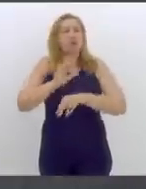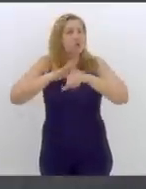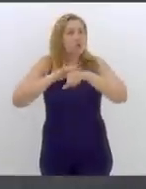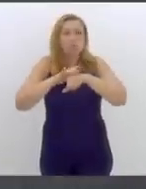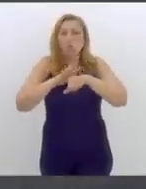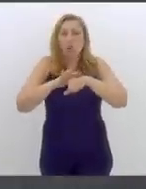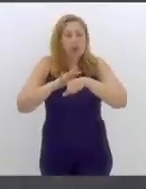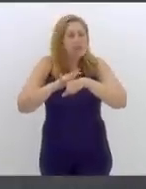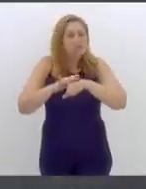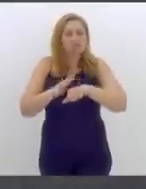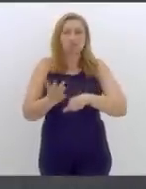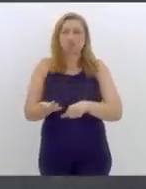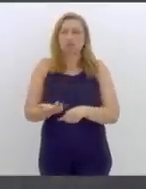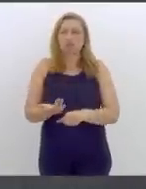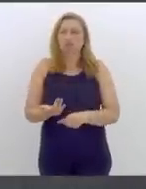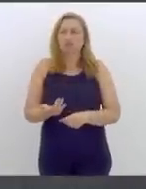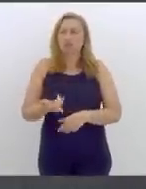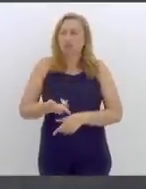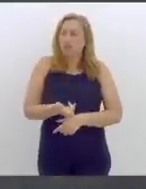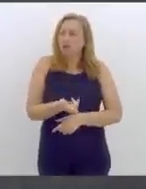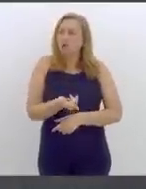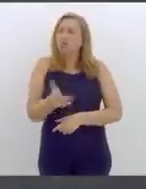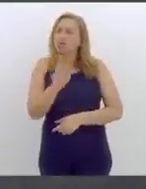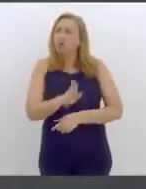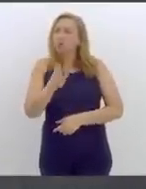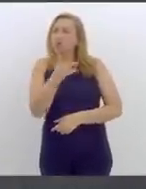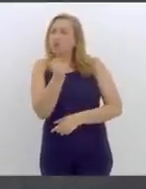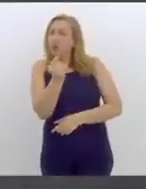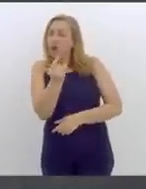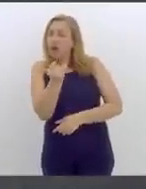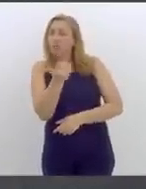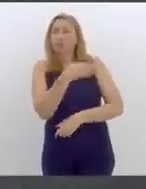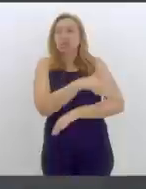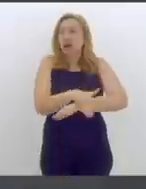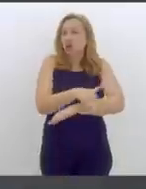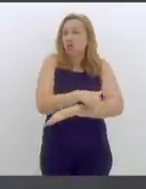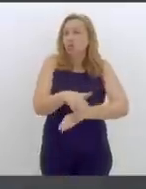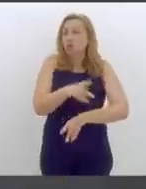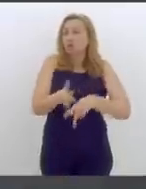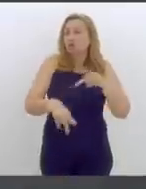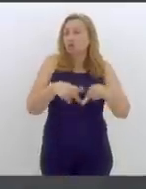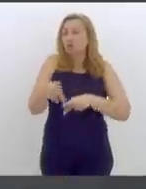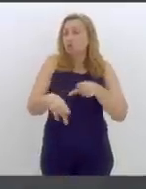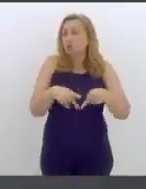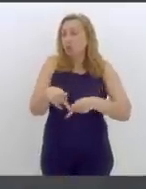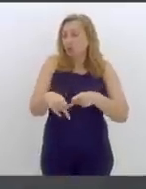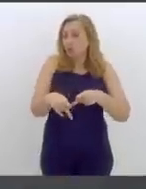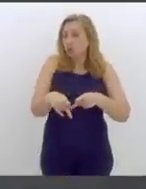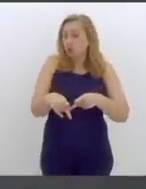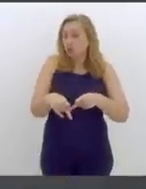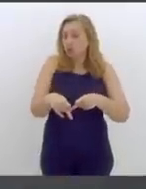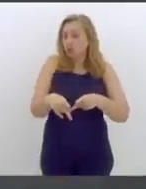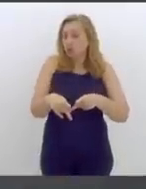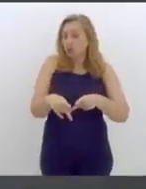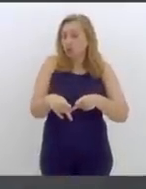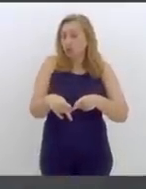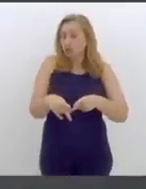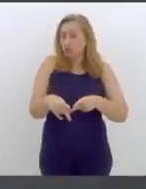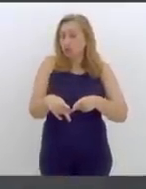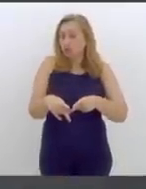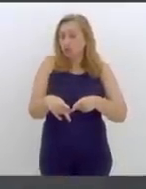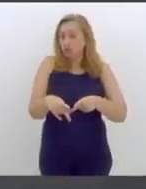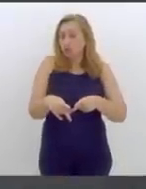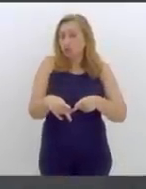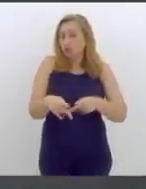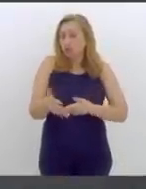tá carregando um armamento letal na rua e a população que está se servindo e Nós também somos clientes do nosso